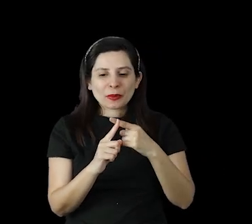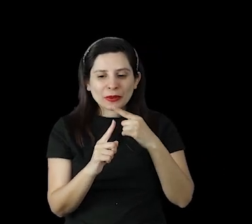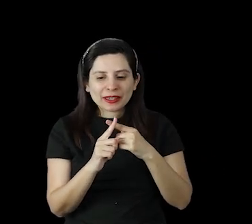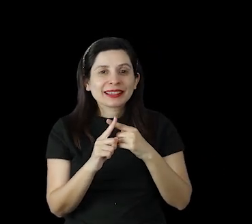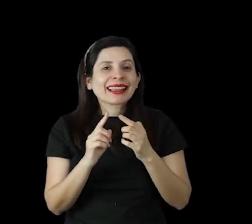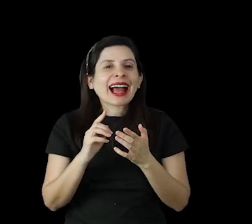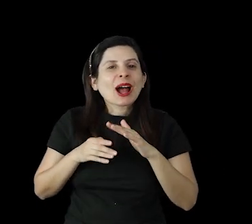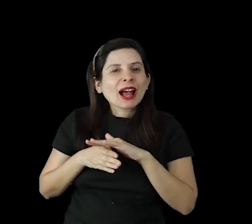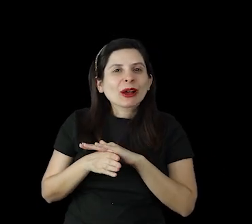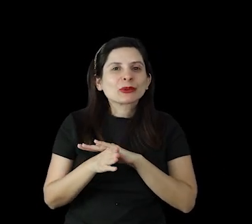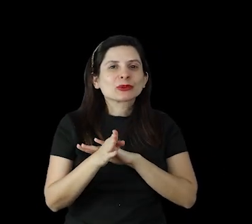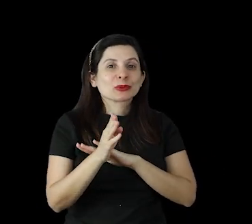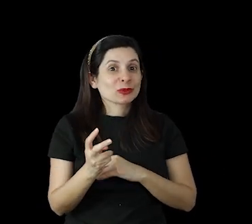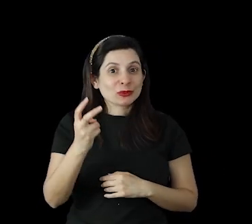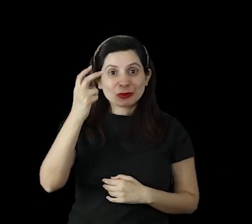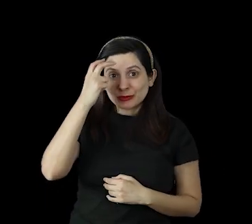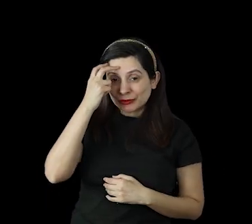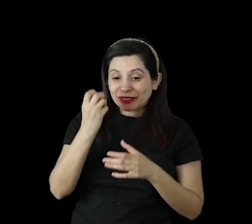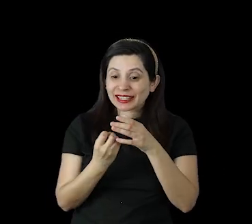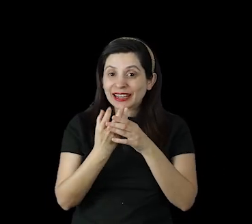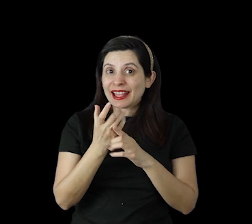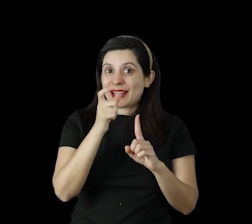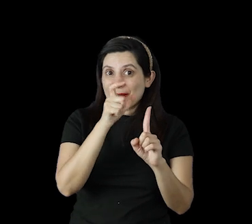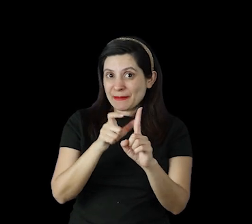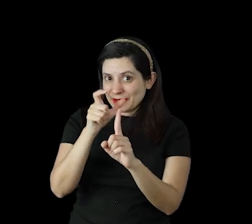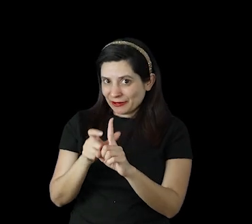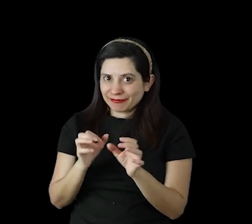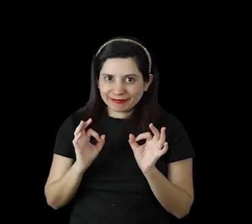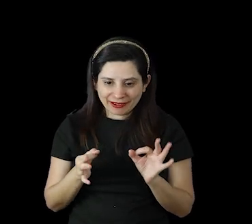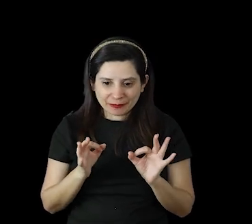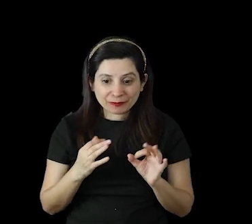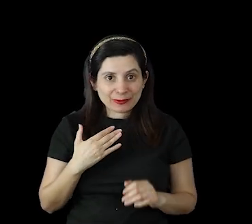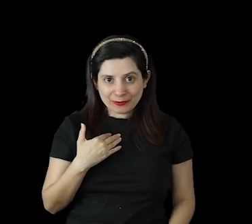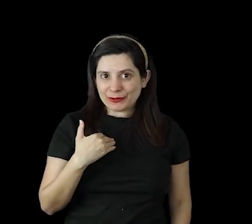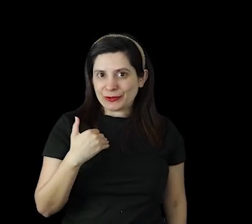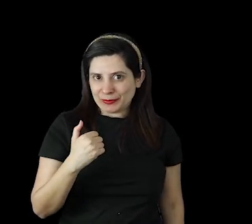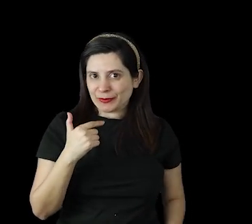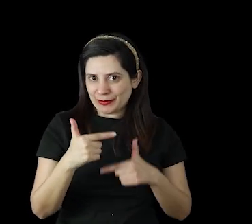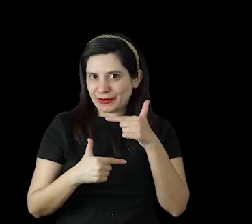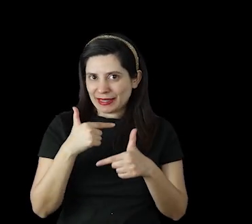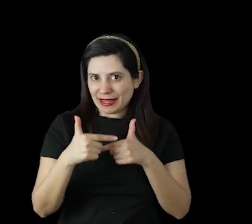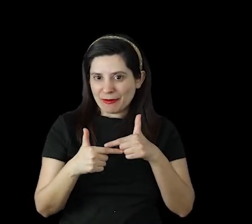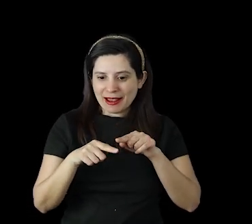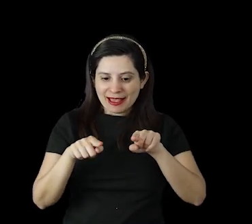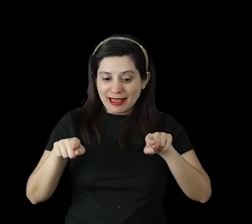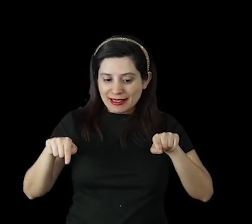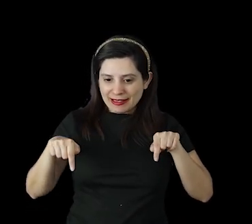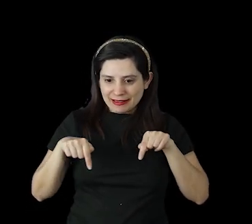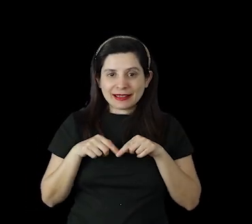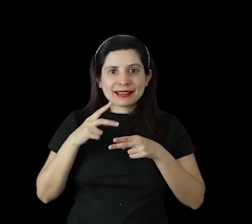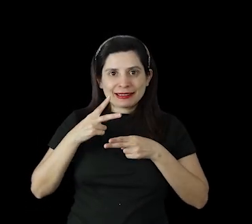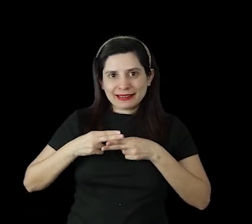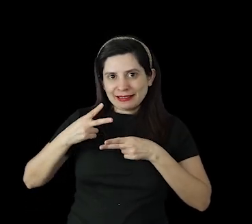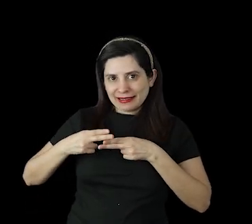gente está acostumado culturalmente, às vezes, criar personagens, né. Eu fui chamada para trabalhar numas salas de série